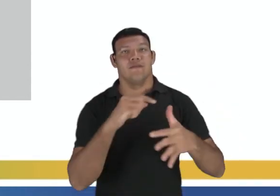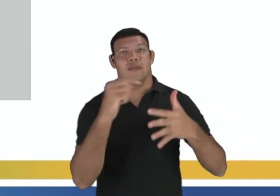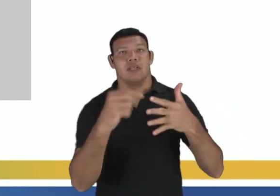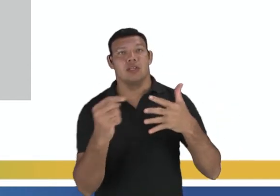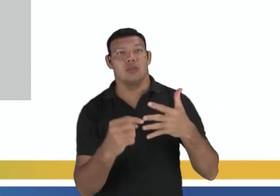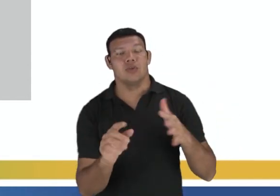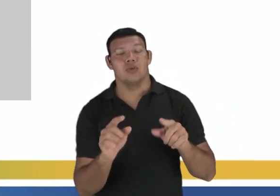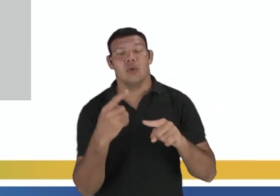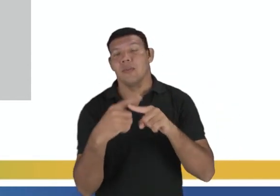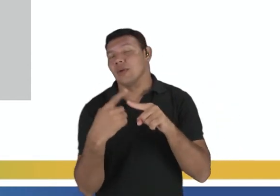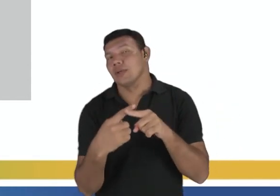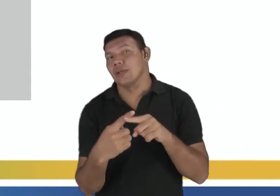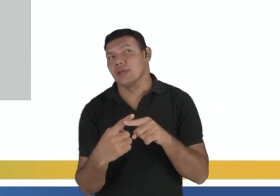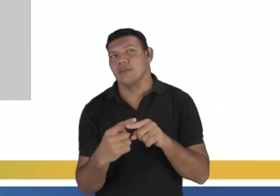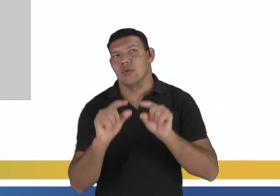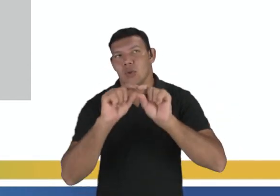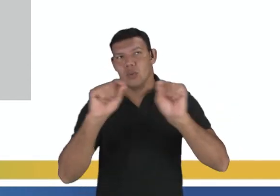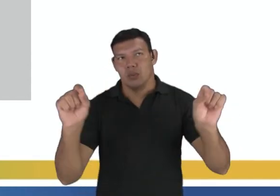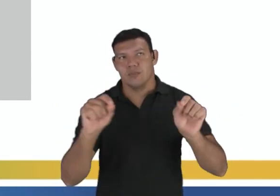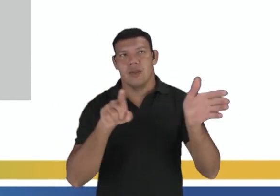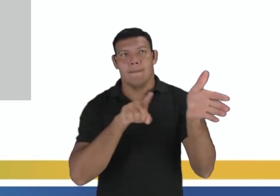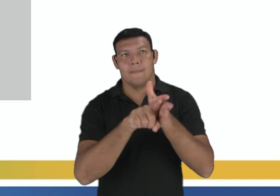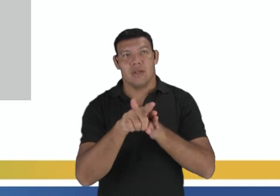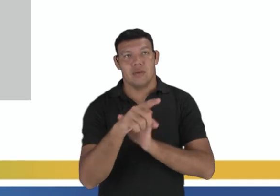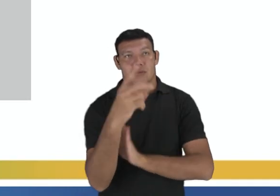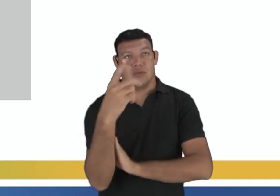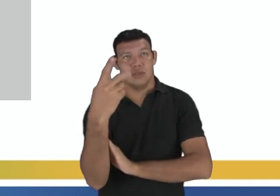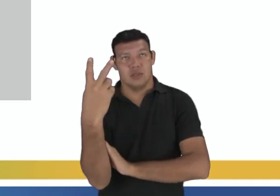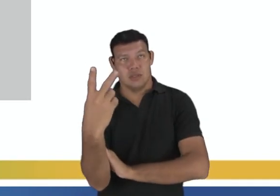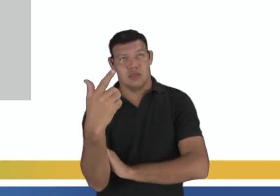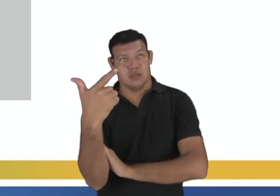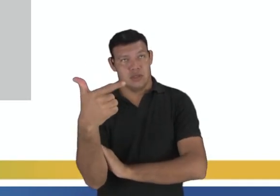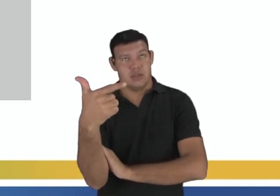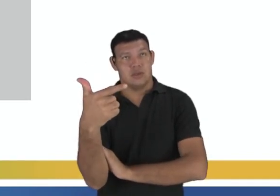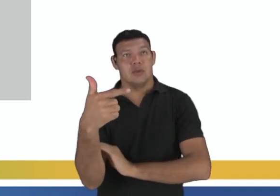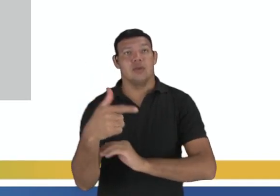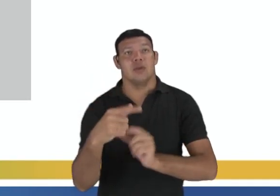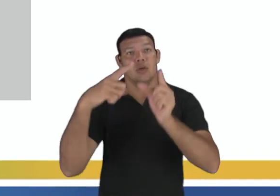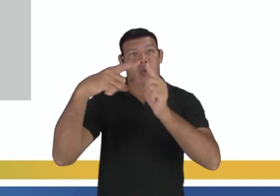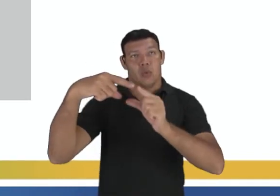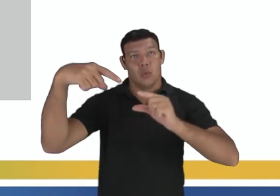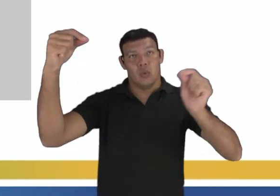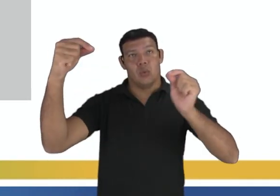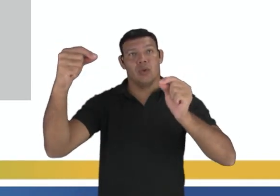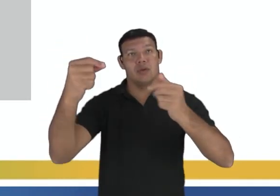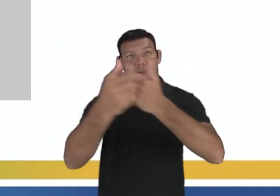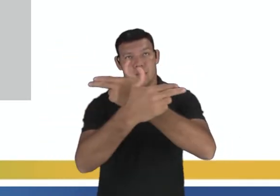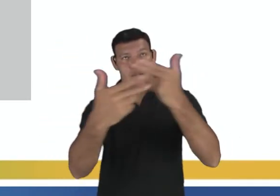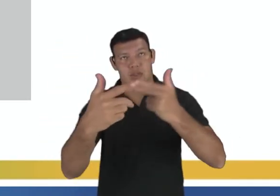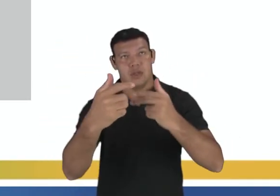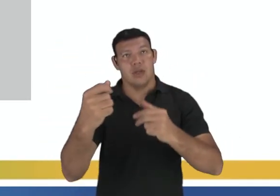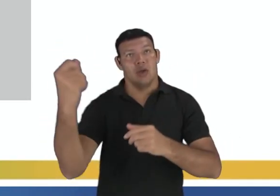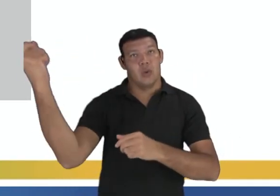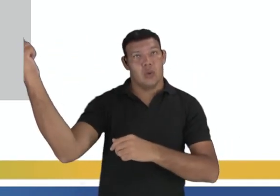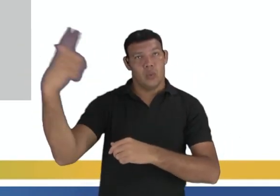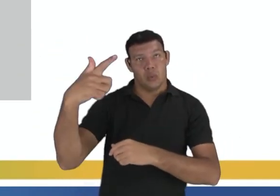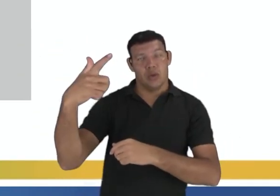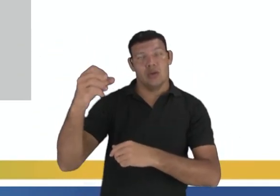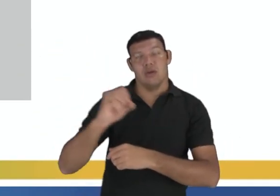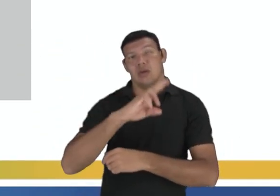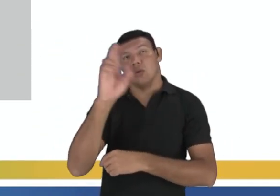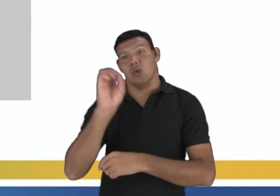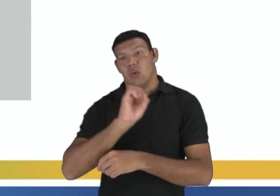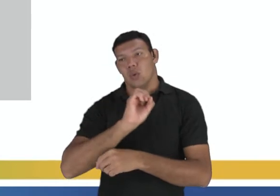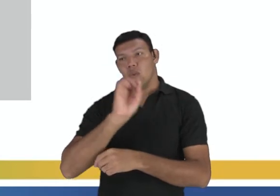né? 2. A Lua é um objeto luminoso ou iluminado? 3. Quais as influências da Lua